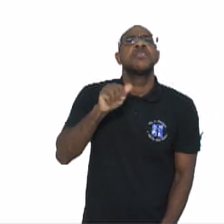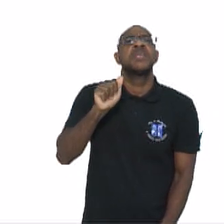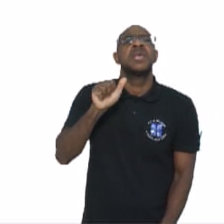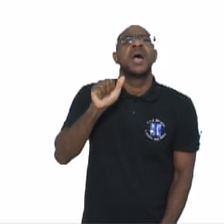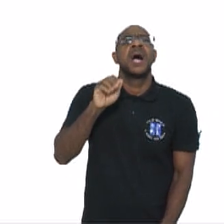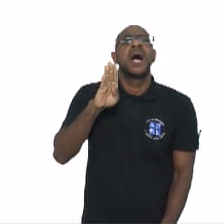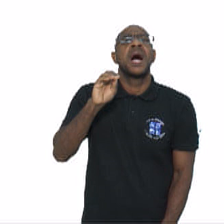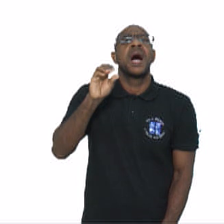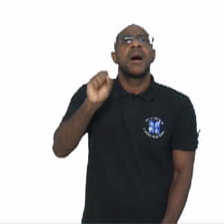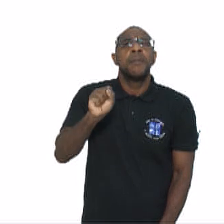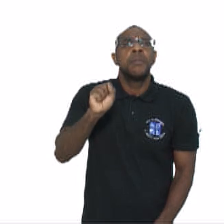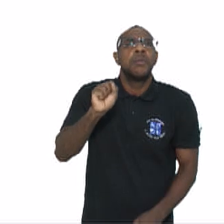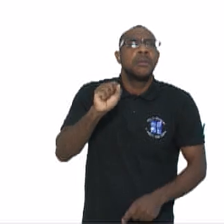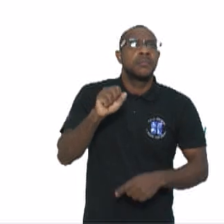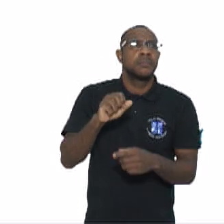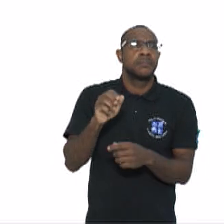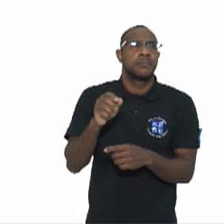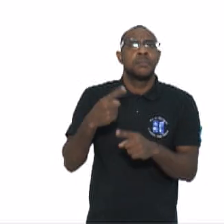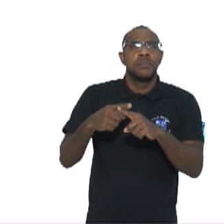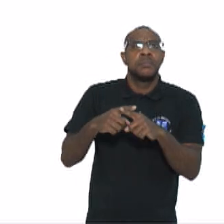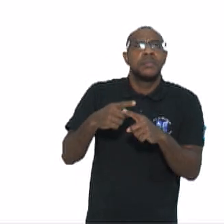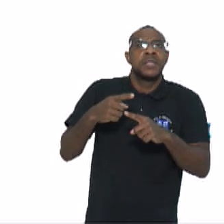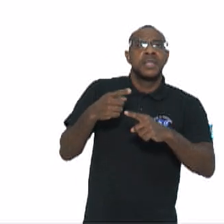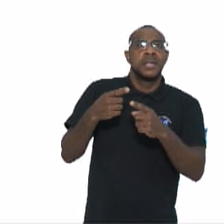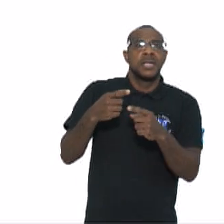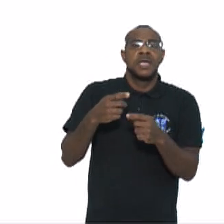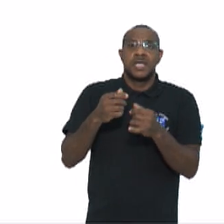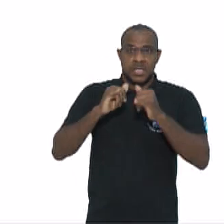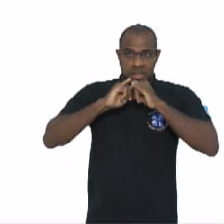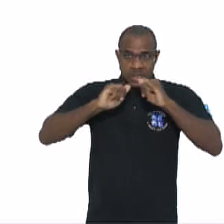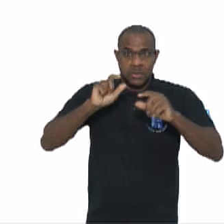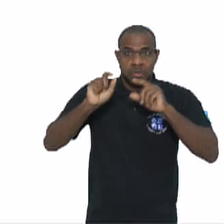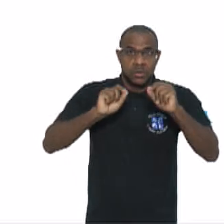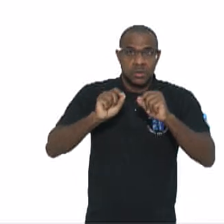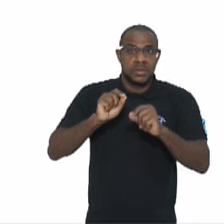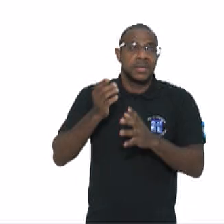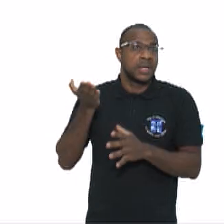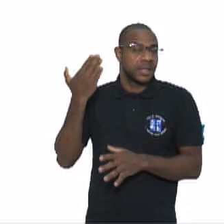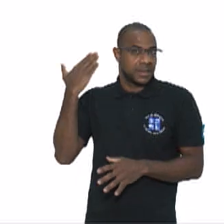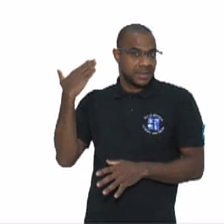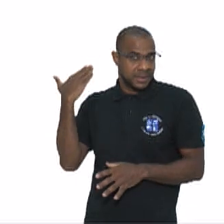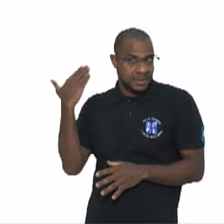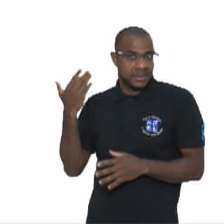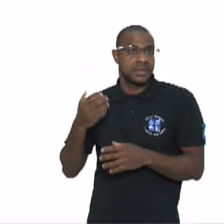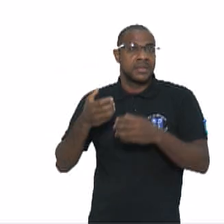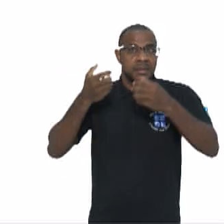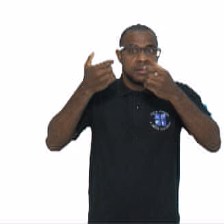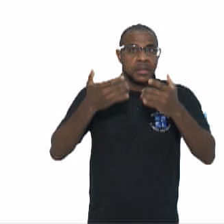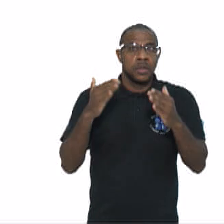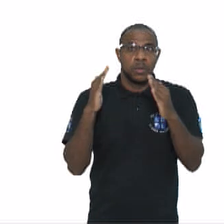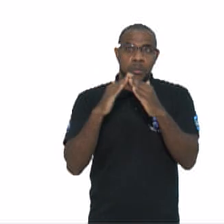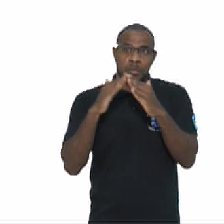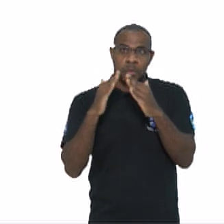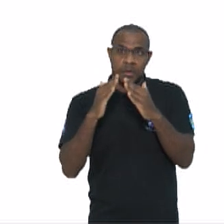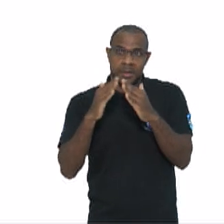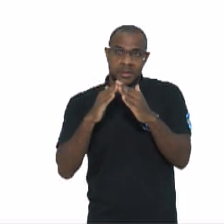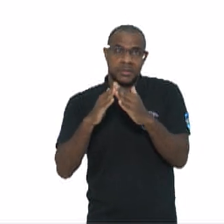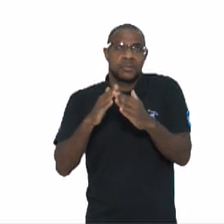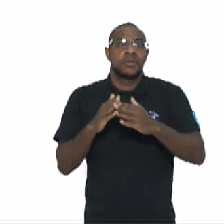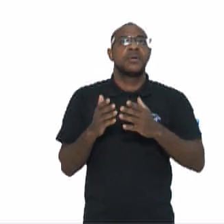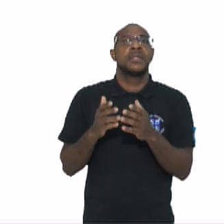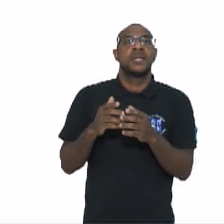teste? Disse na última quarta-feira Fano Panaides, morador de Melbourne e fundador do grupo no